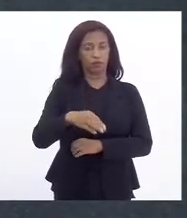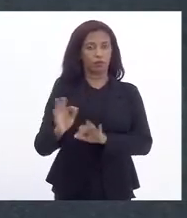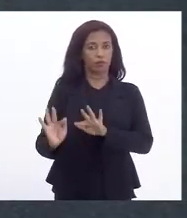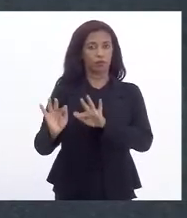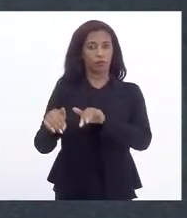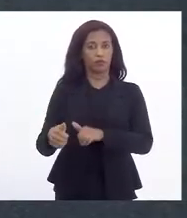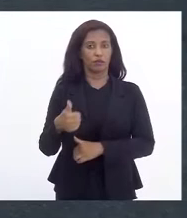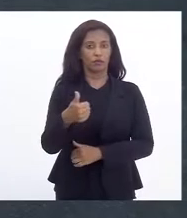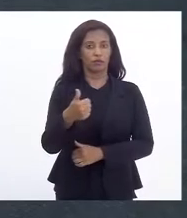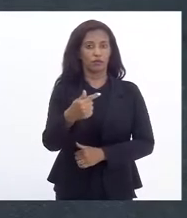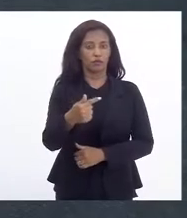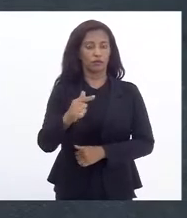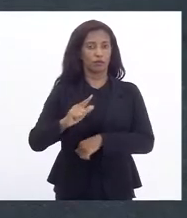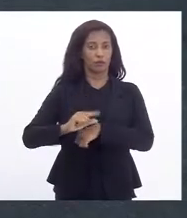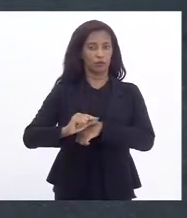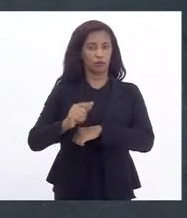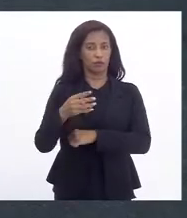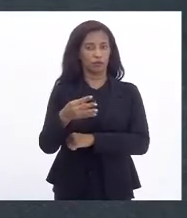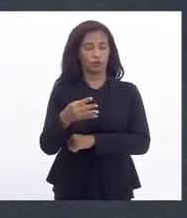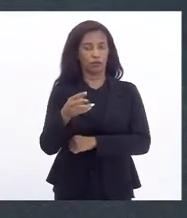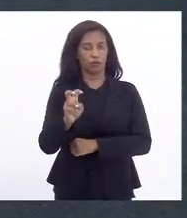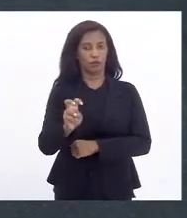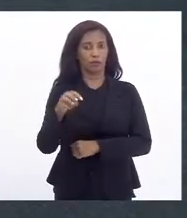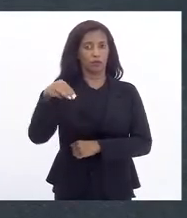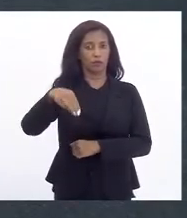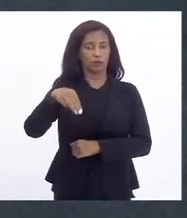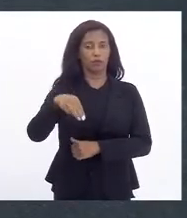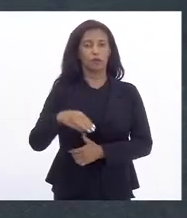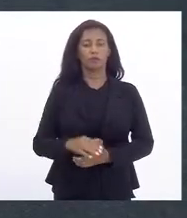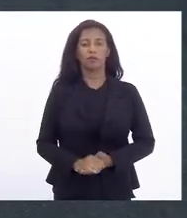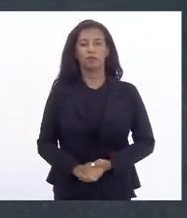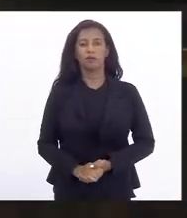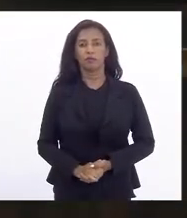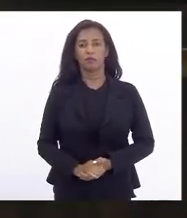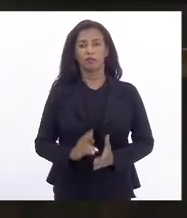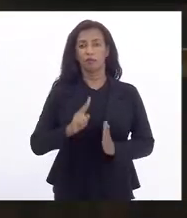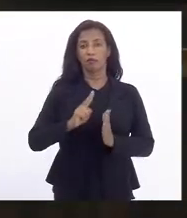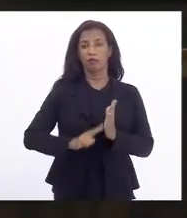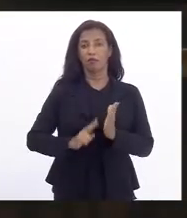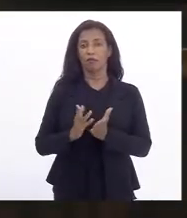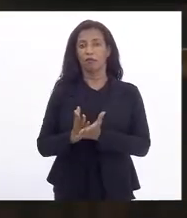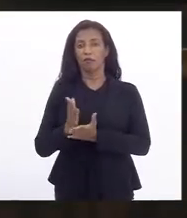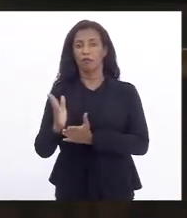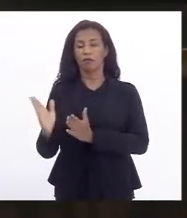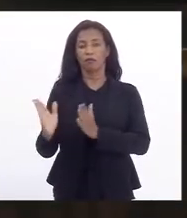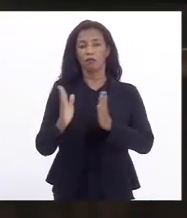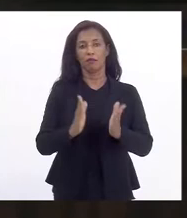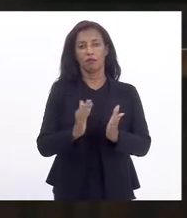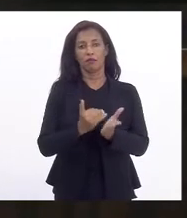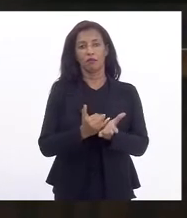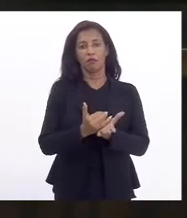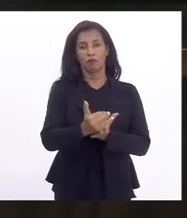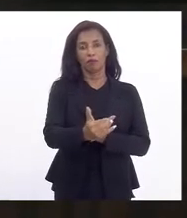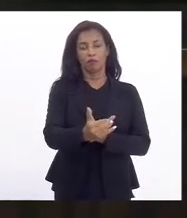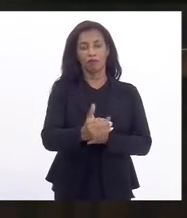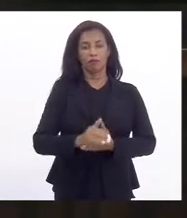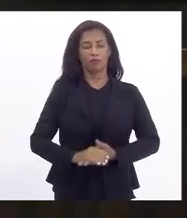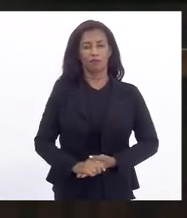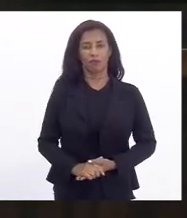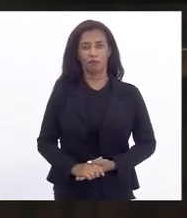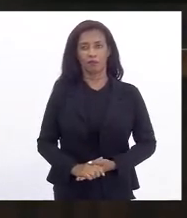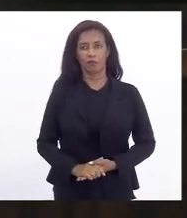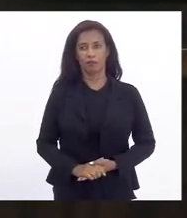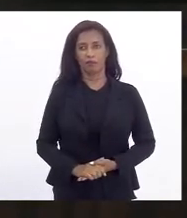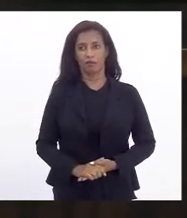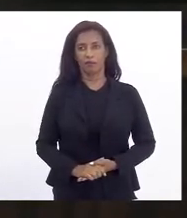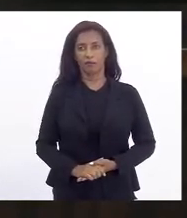encerrou-se às 17:45 Ligue a prova data passa o expediente Inicial